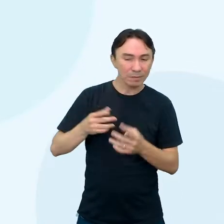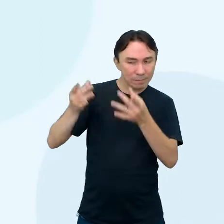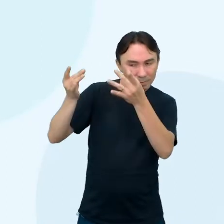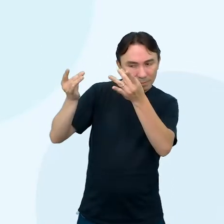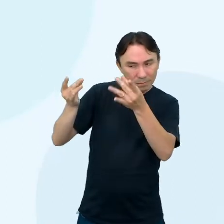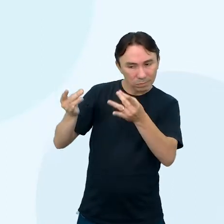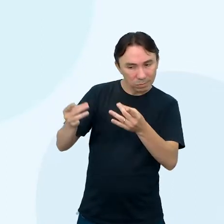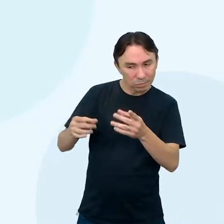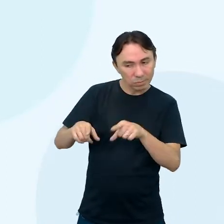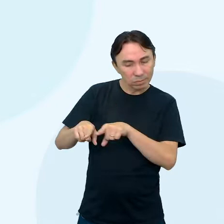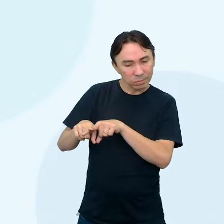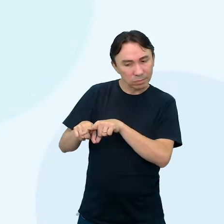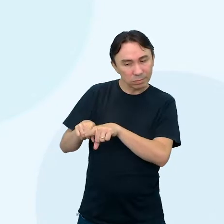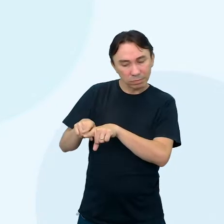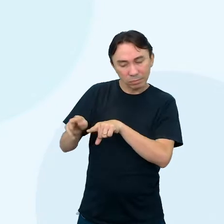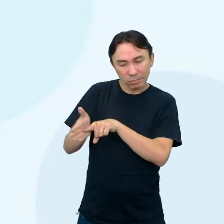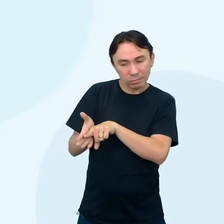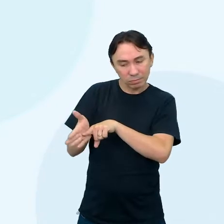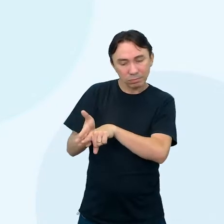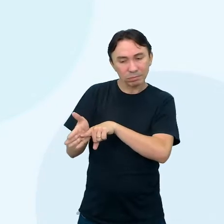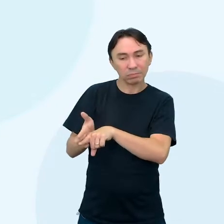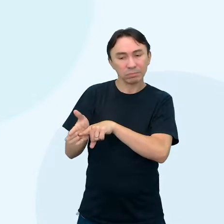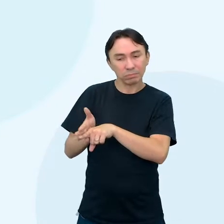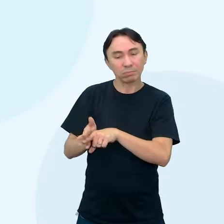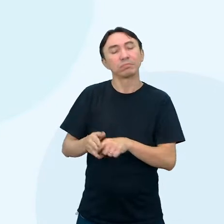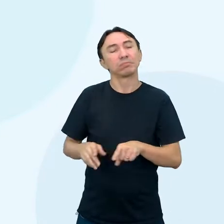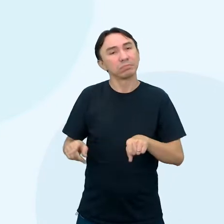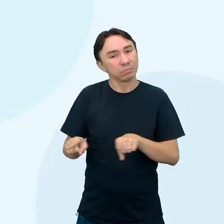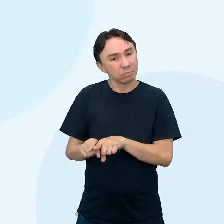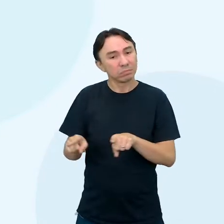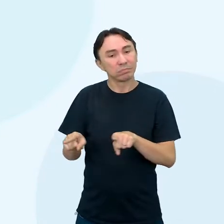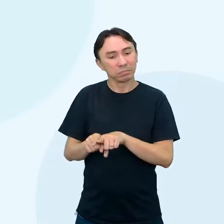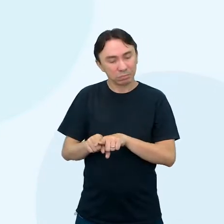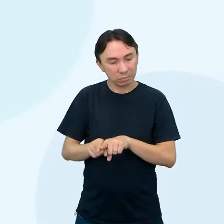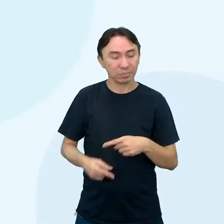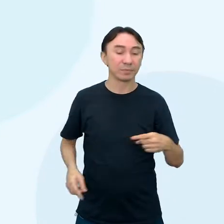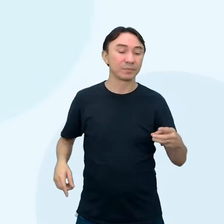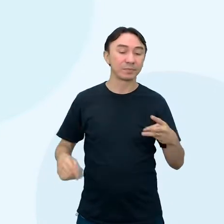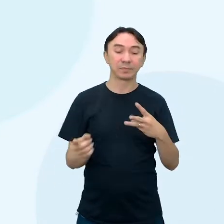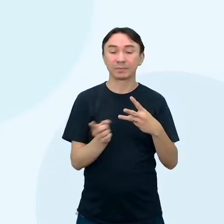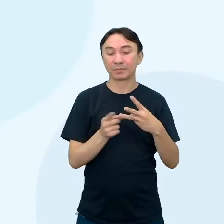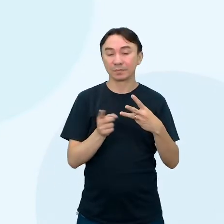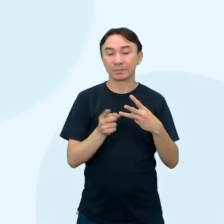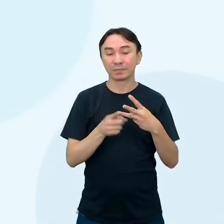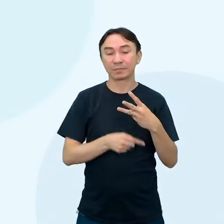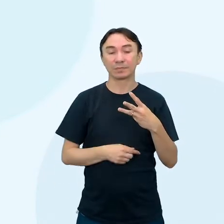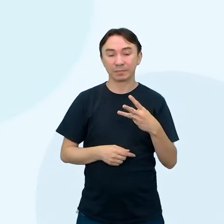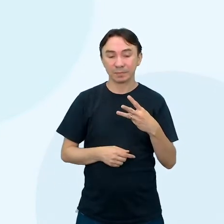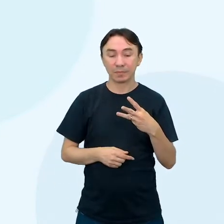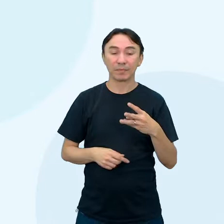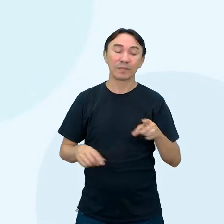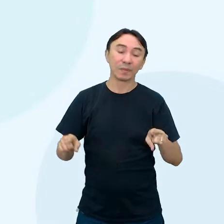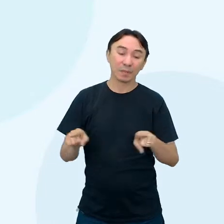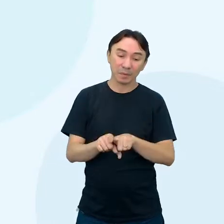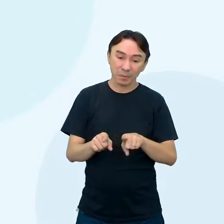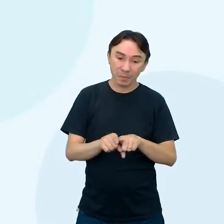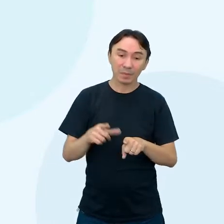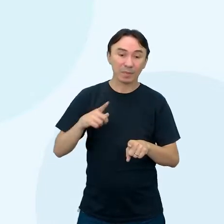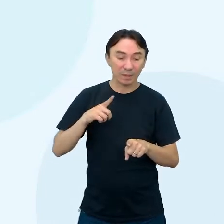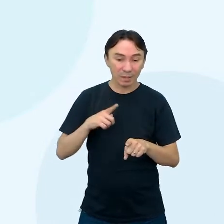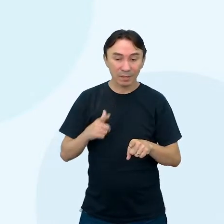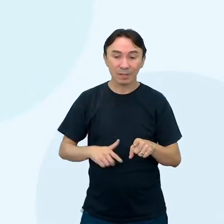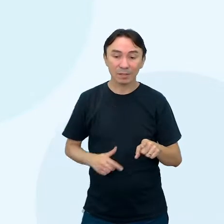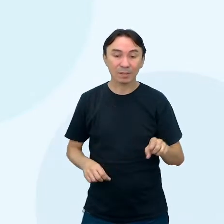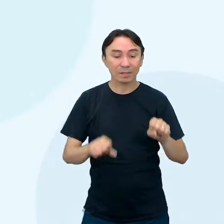atento a algumas percepções visuais, principalmente. e explorar a organização